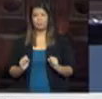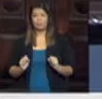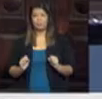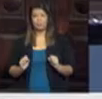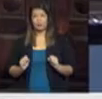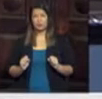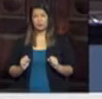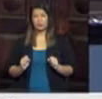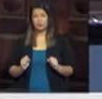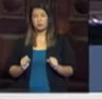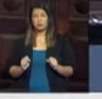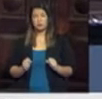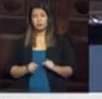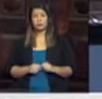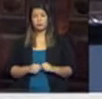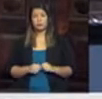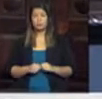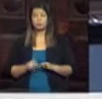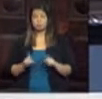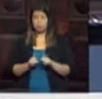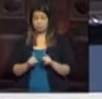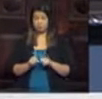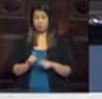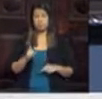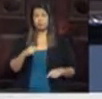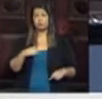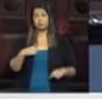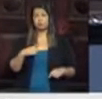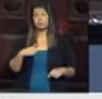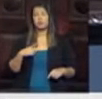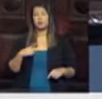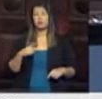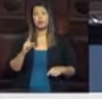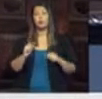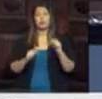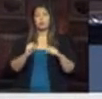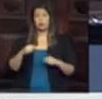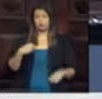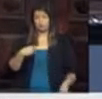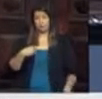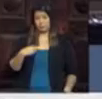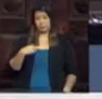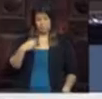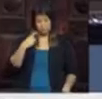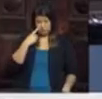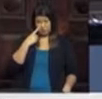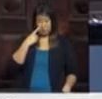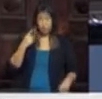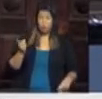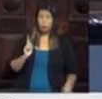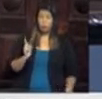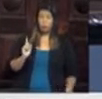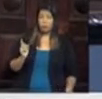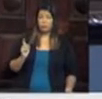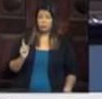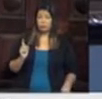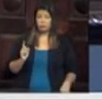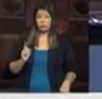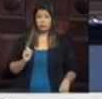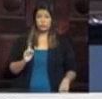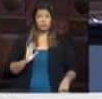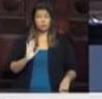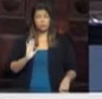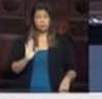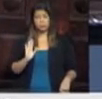favorável, deputado Giulianelli, que existe é excepcionalizar. Agora, tem que se verificar